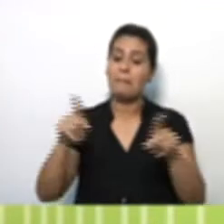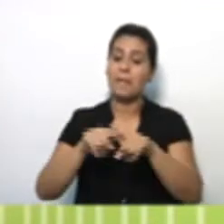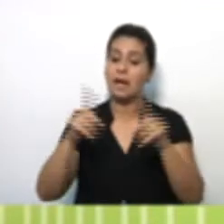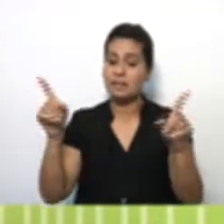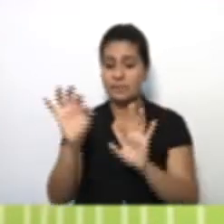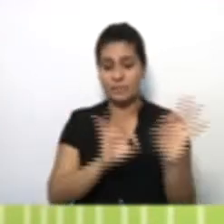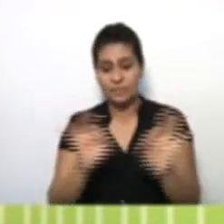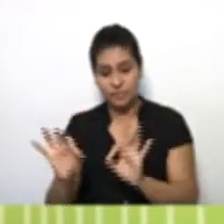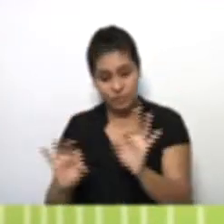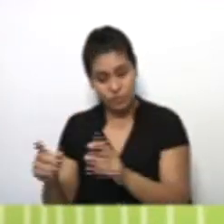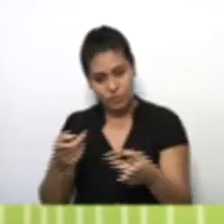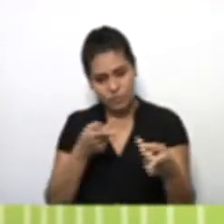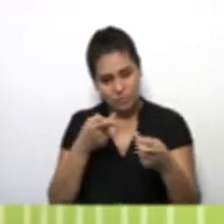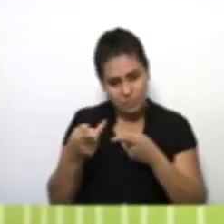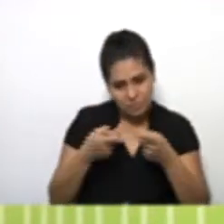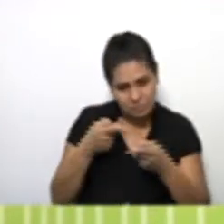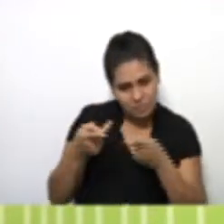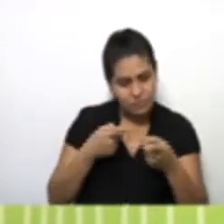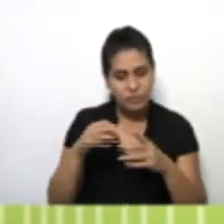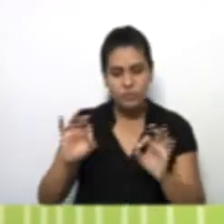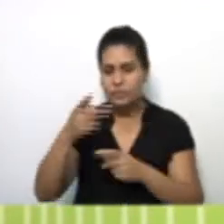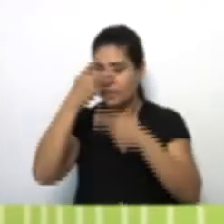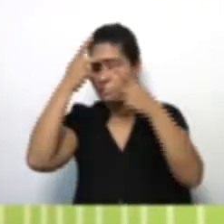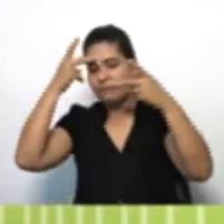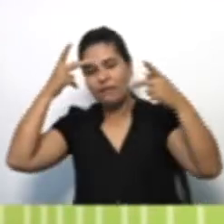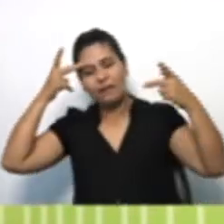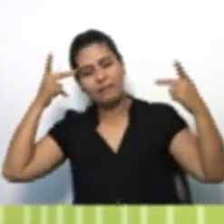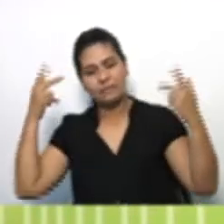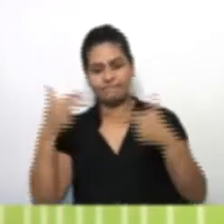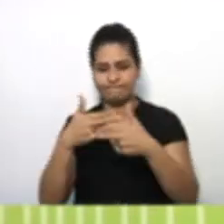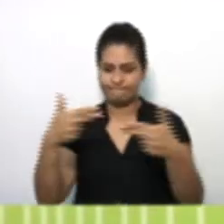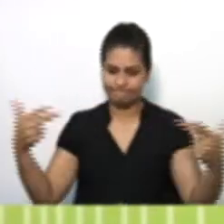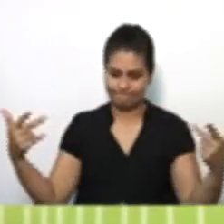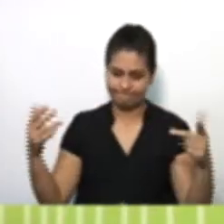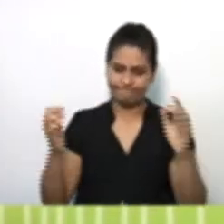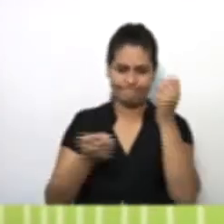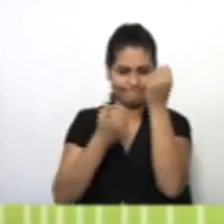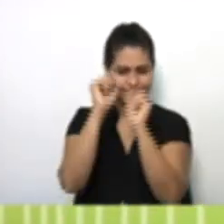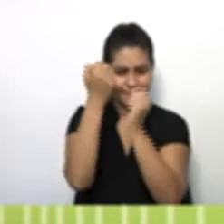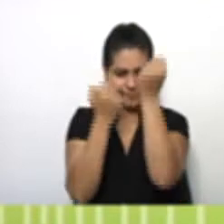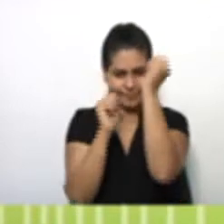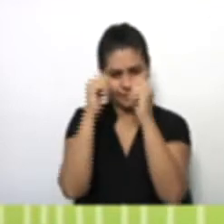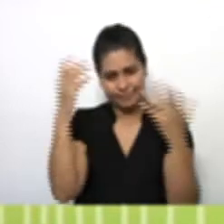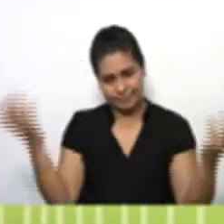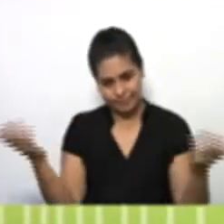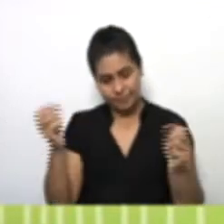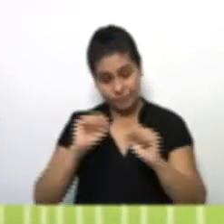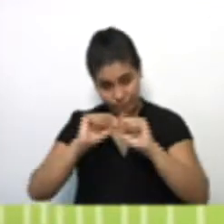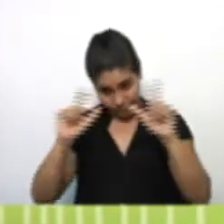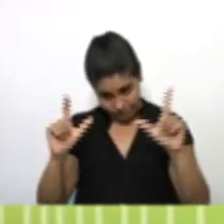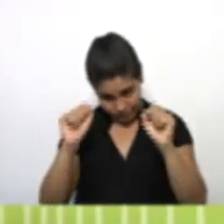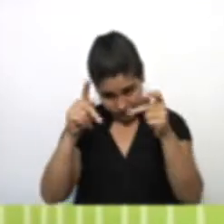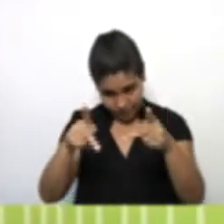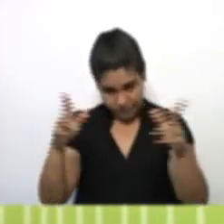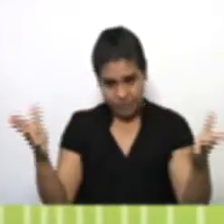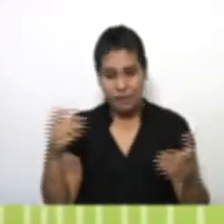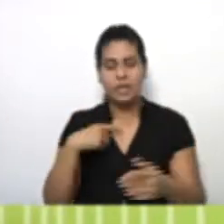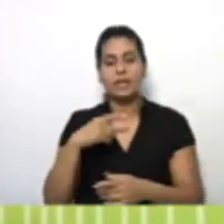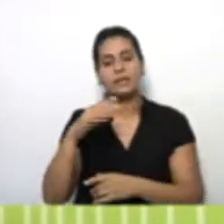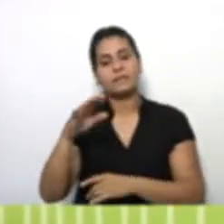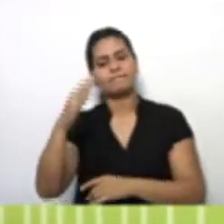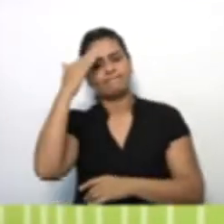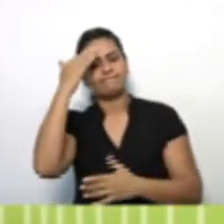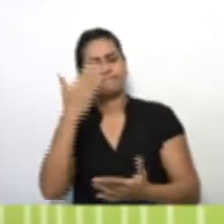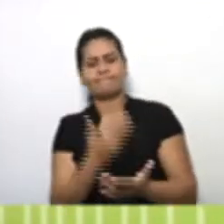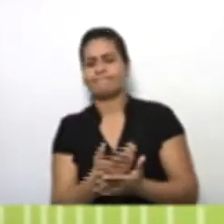foi elaborada por ele e foi desenvolvida por várias outras pessoas do ramo da tecnologia. Tudo bem, meu querido? Eu tenho certeza